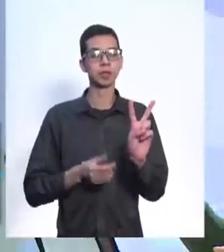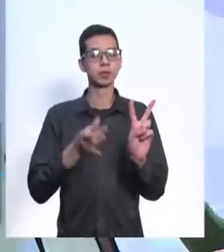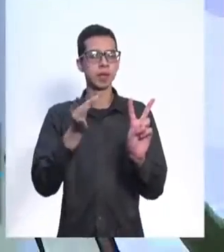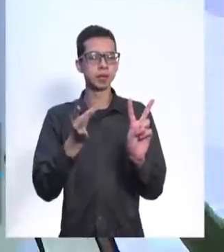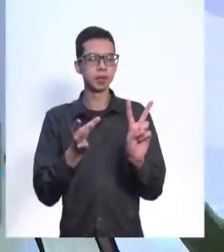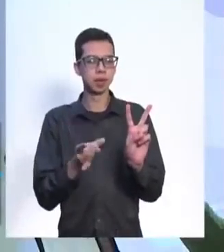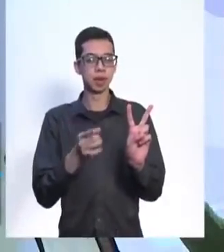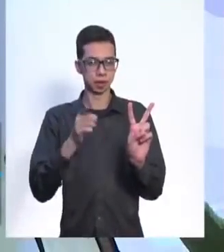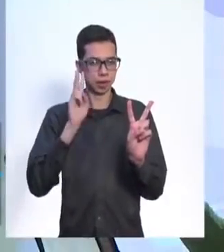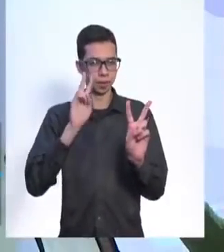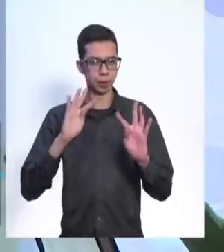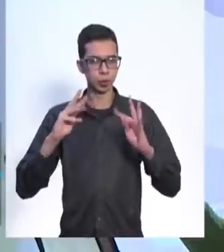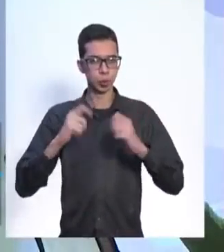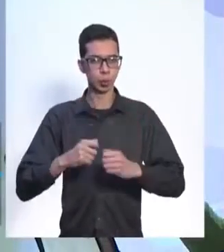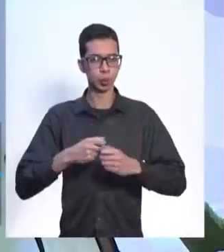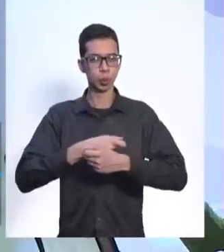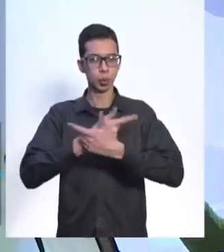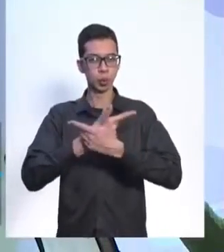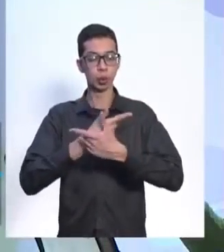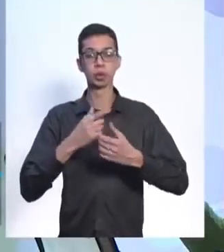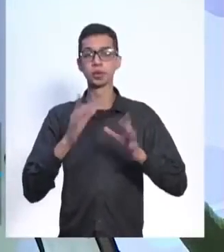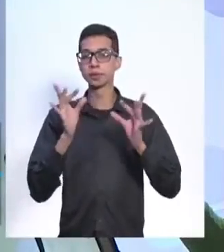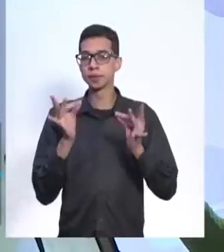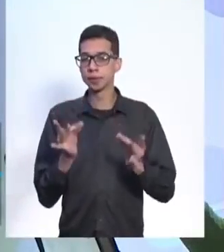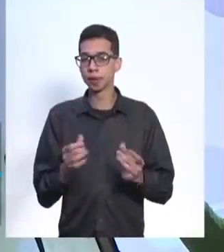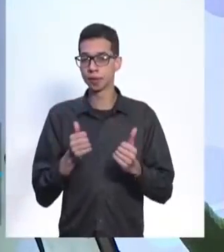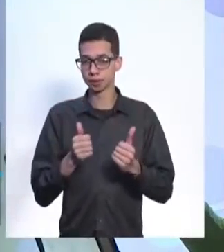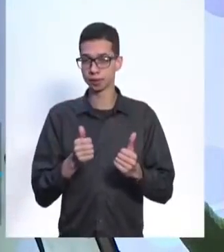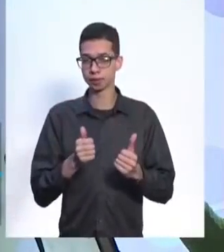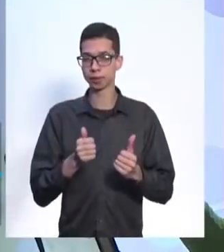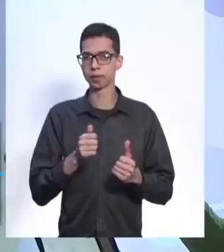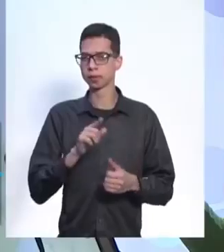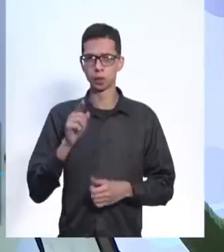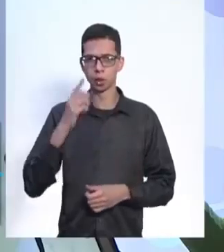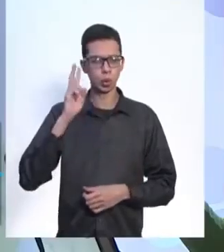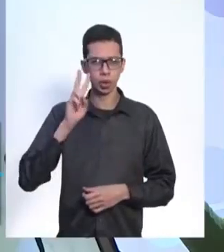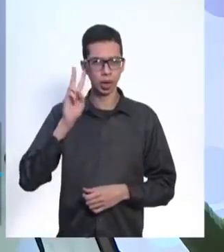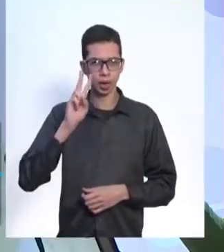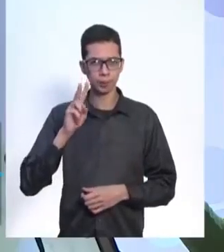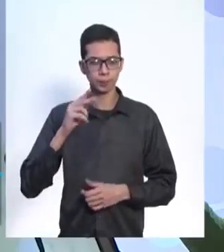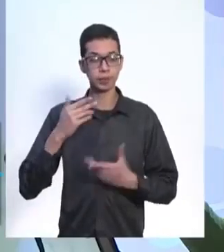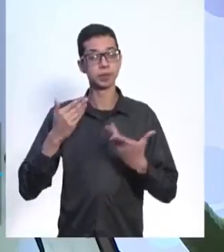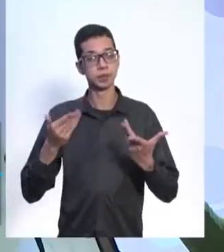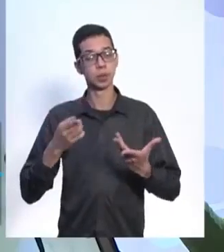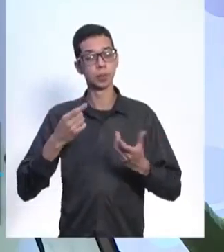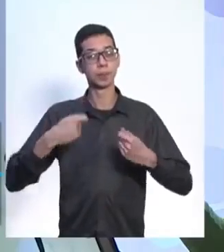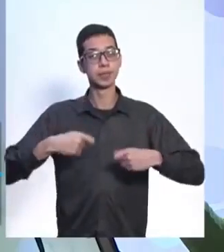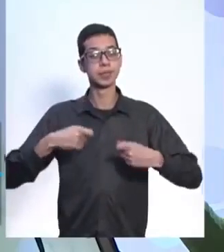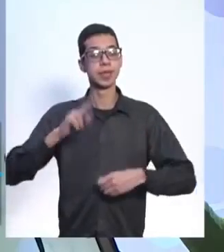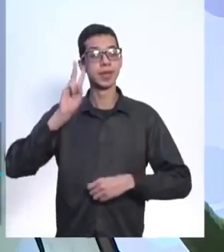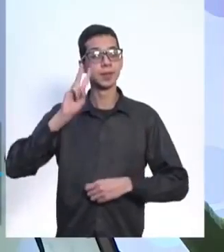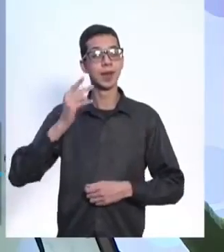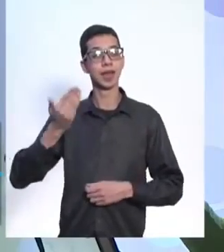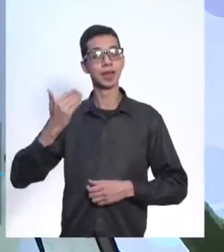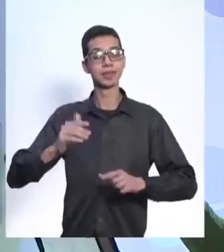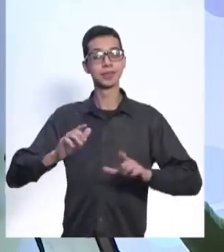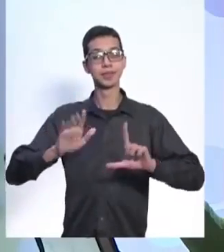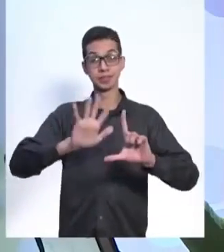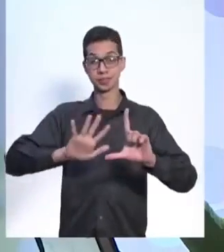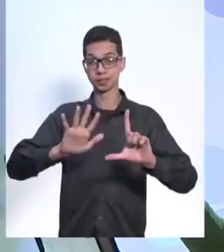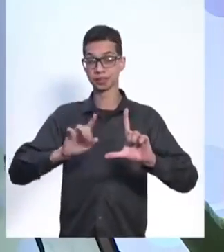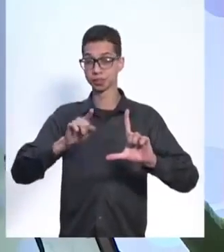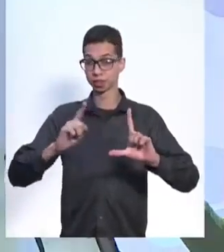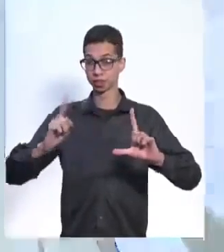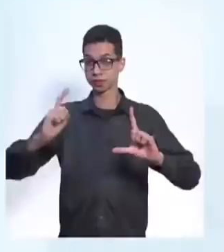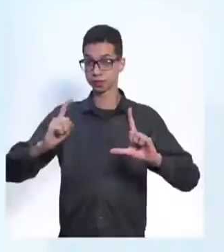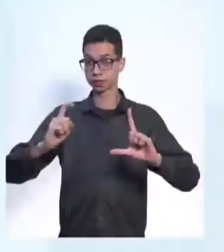sim. Mas, se não, você tem que lembrar que você tirou um print da tela da resolução do